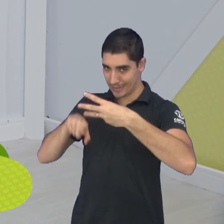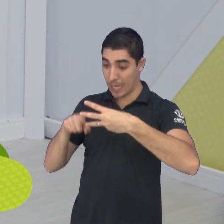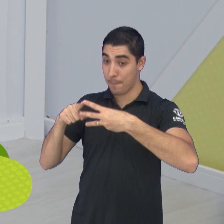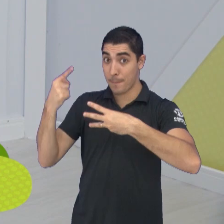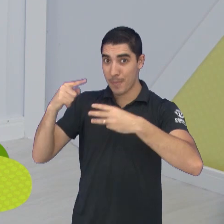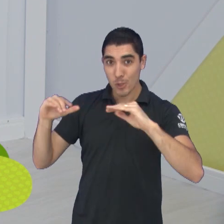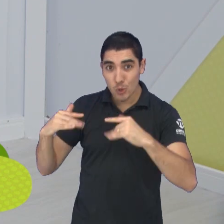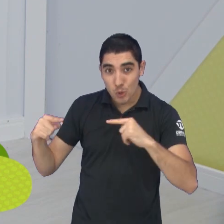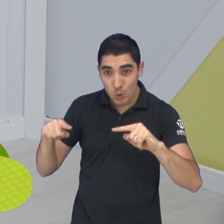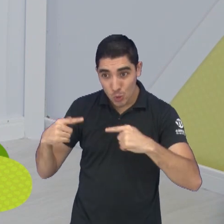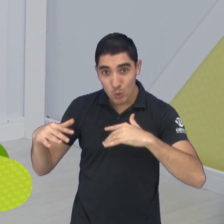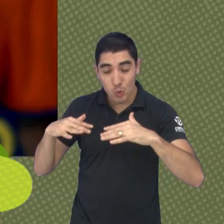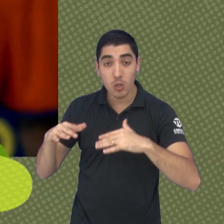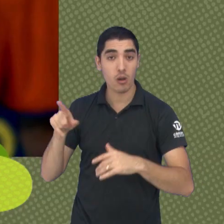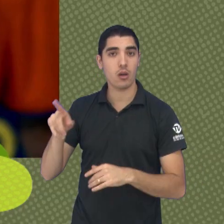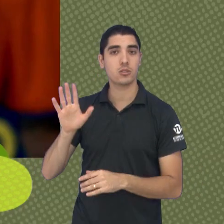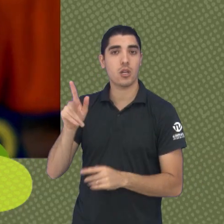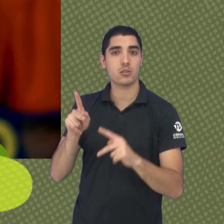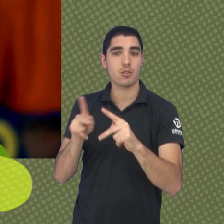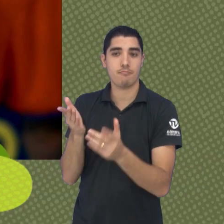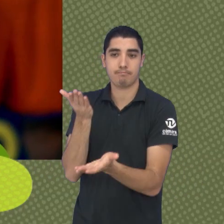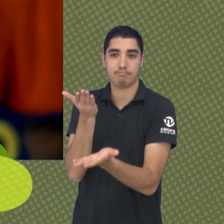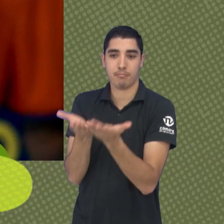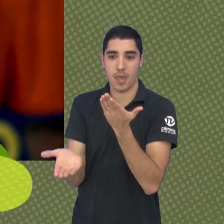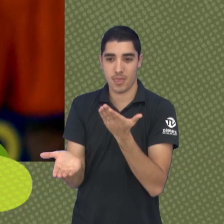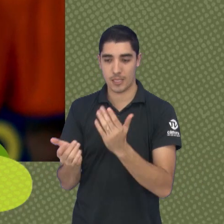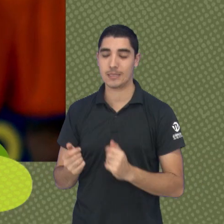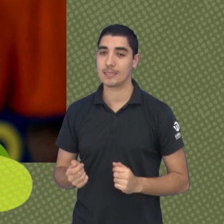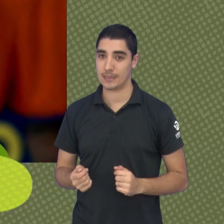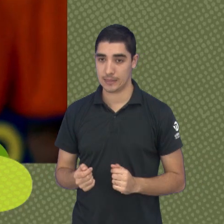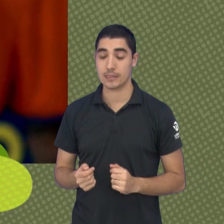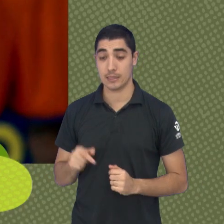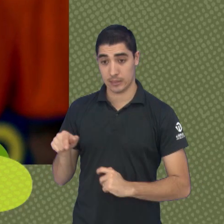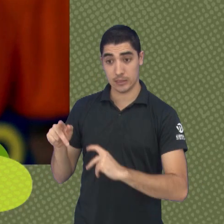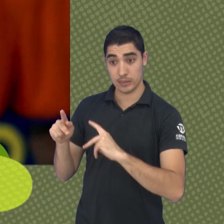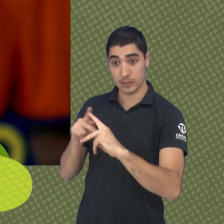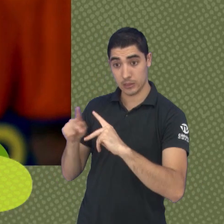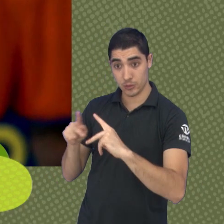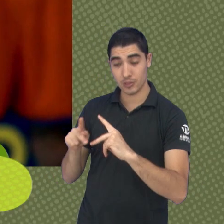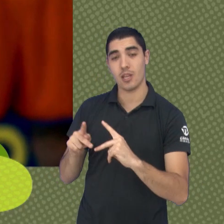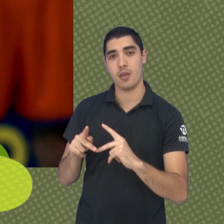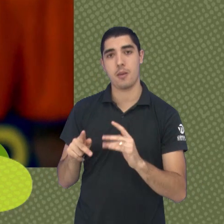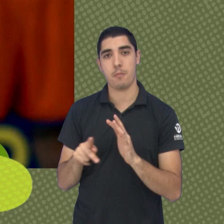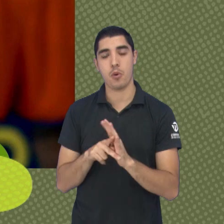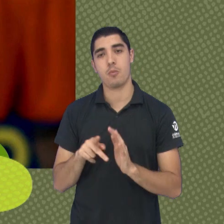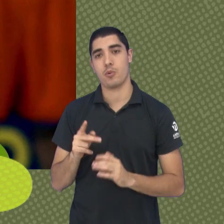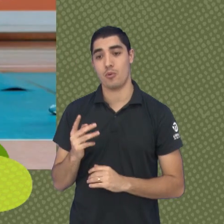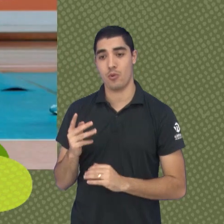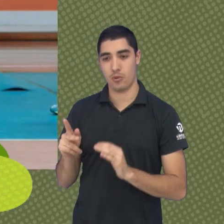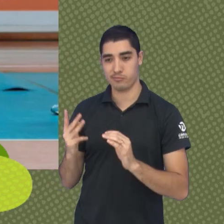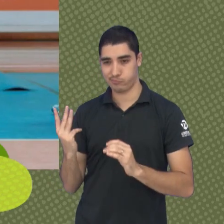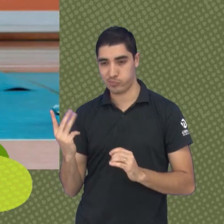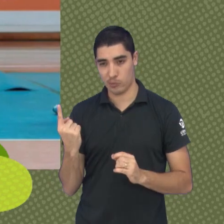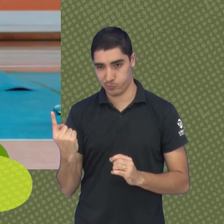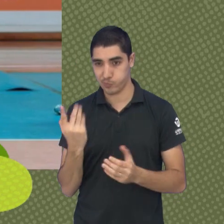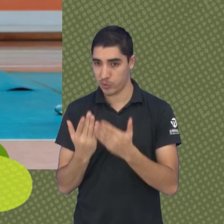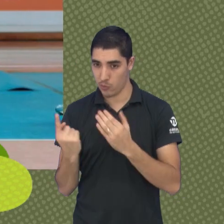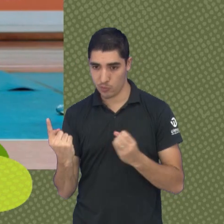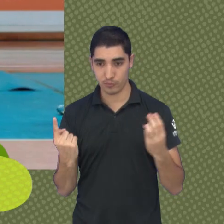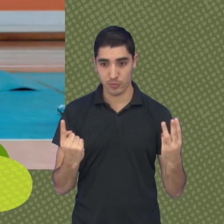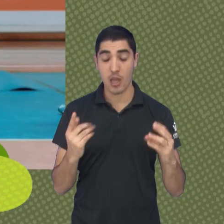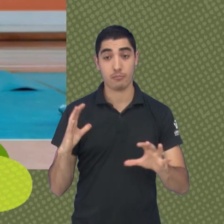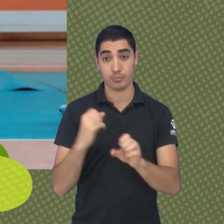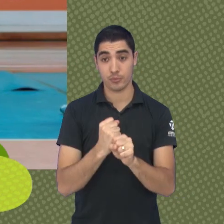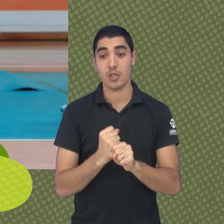Schwanck perdeu em casa para o Joinville de Santa Catarina por 3-1, com parciais de 20-25,